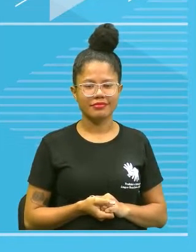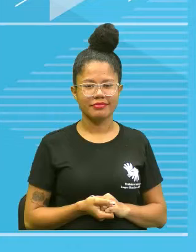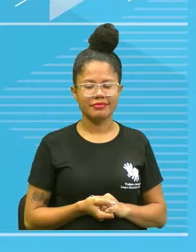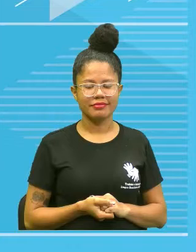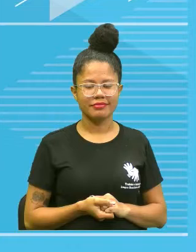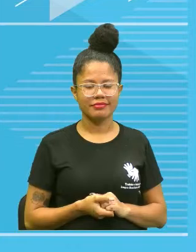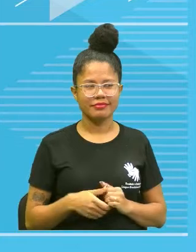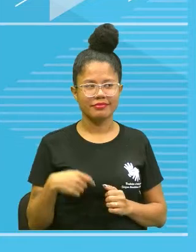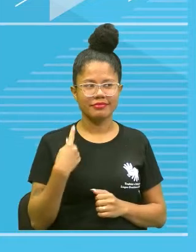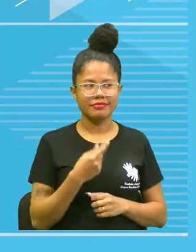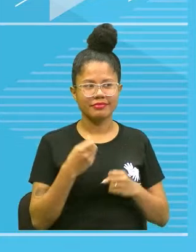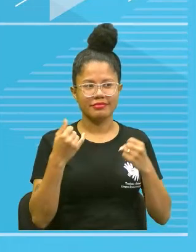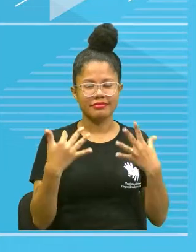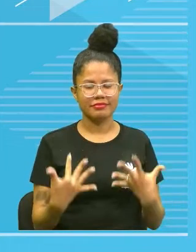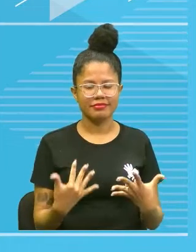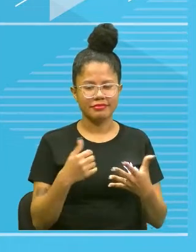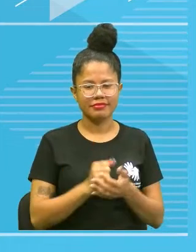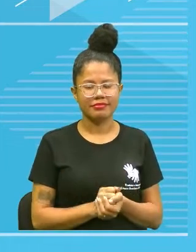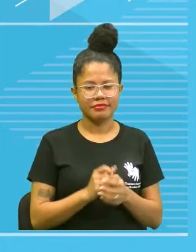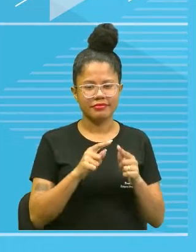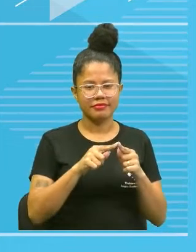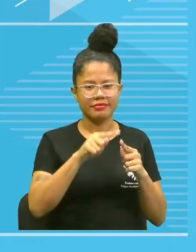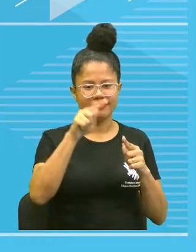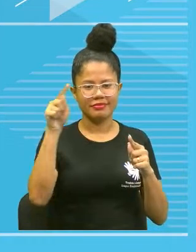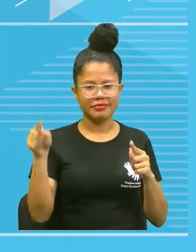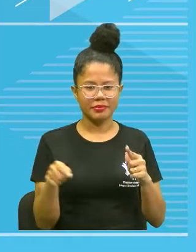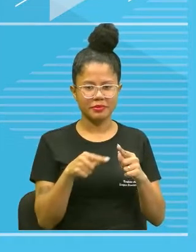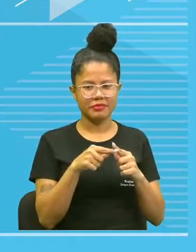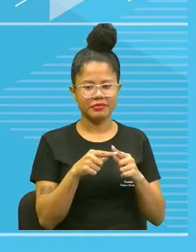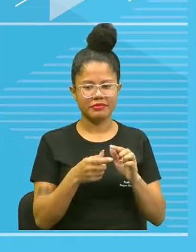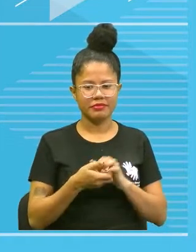A gente está falando sobre ciclos termodinâmicos hoje.